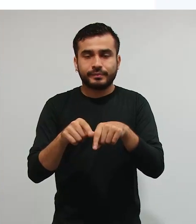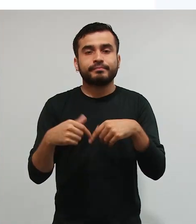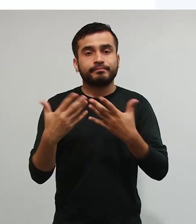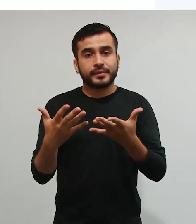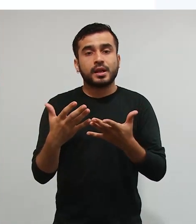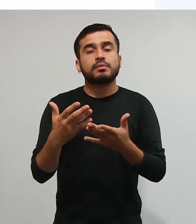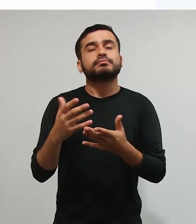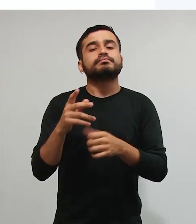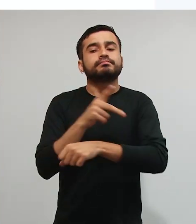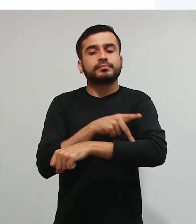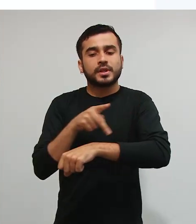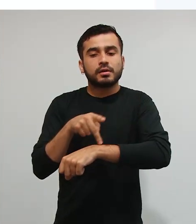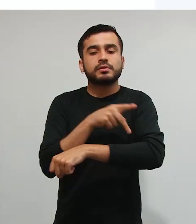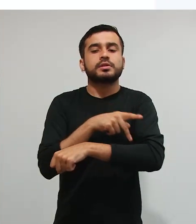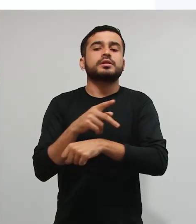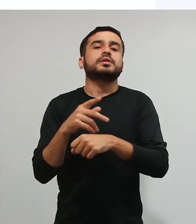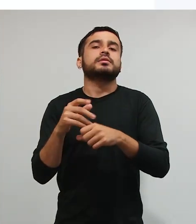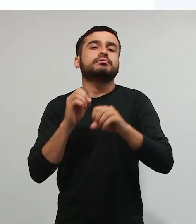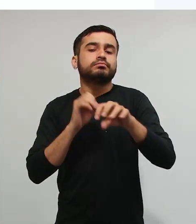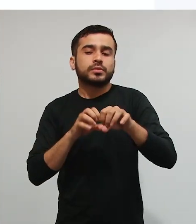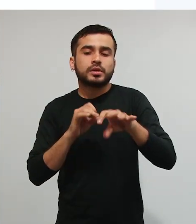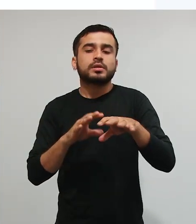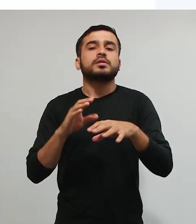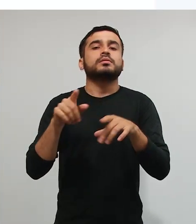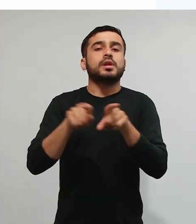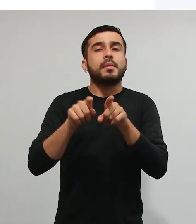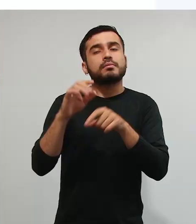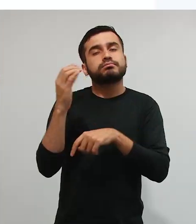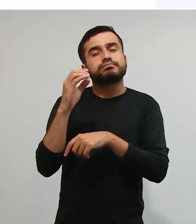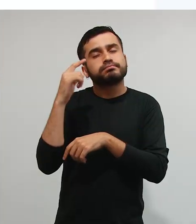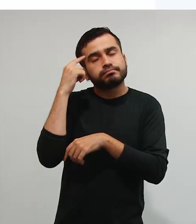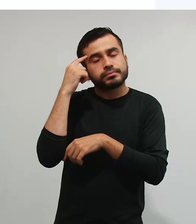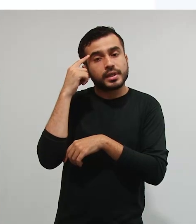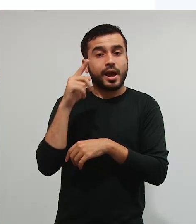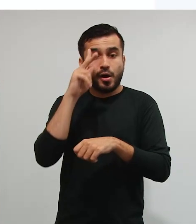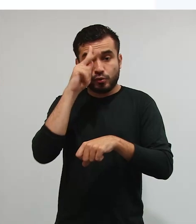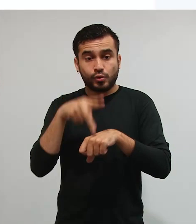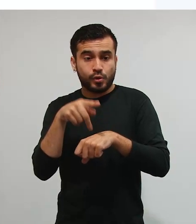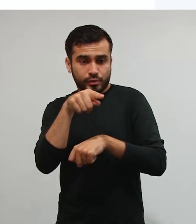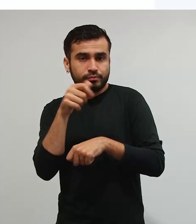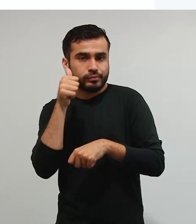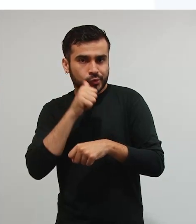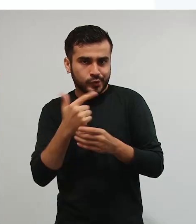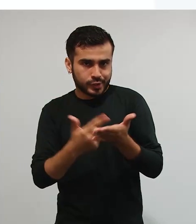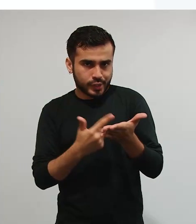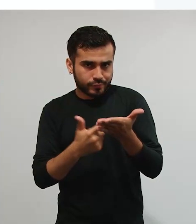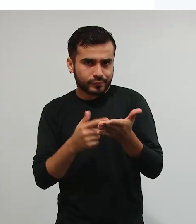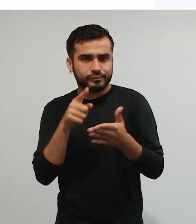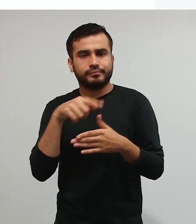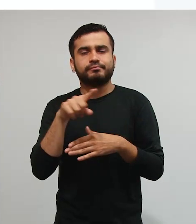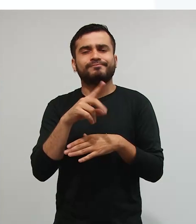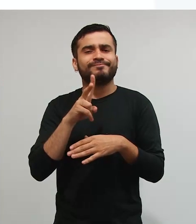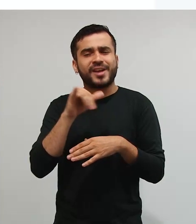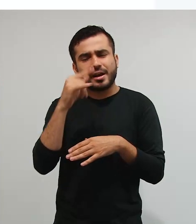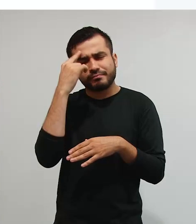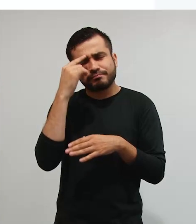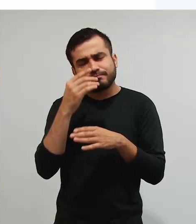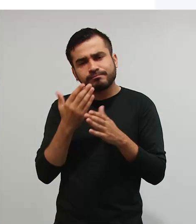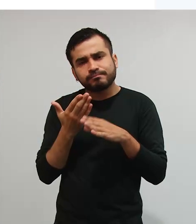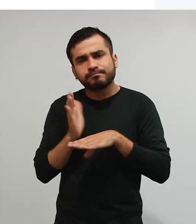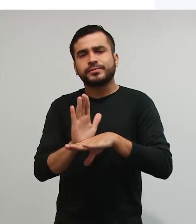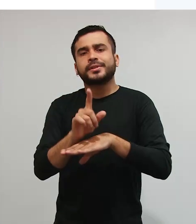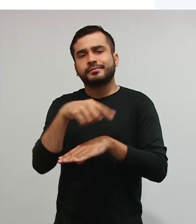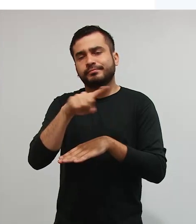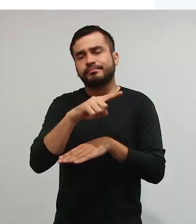Pedagogia, Teoria, Formação e Profissão da Pimentinha, né, vai trazer essas reflexões ao longo dos seus capítulos. Né? O